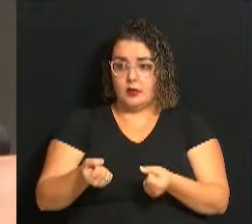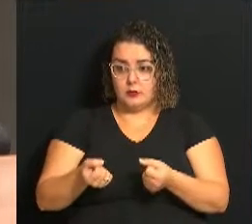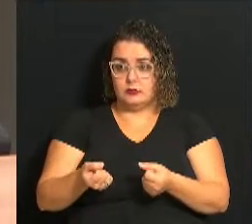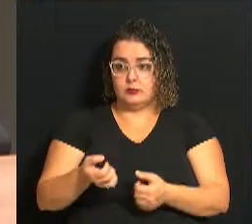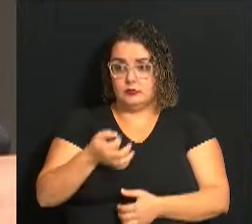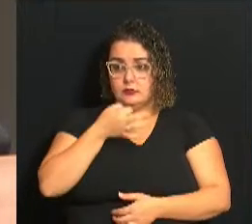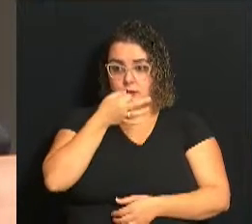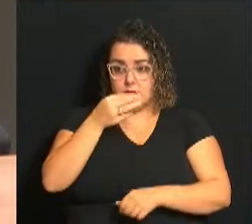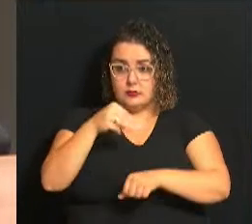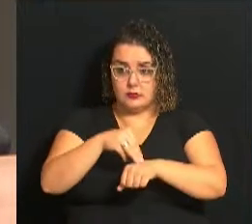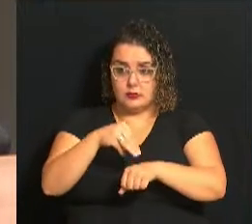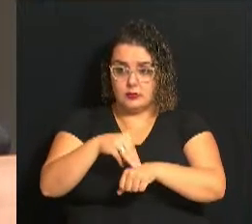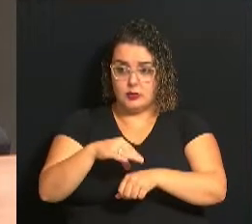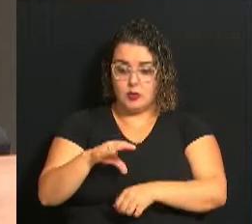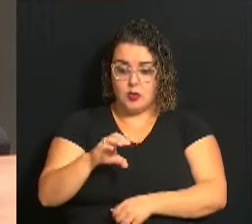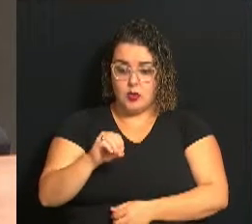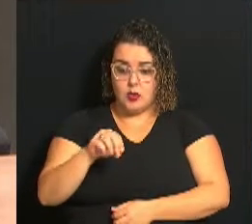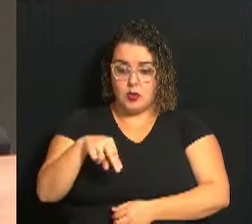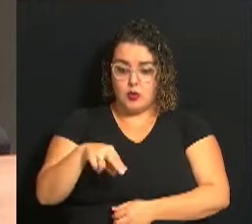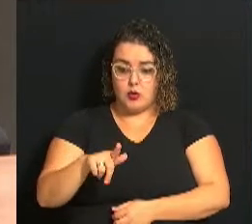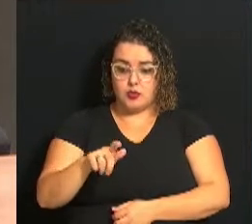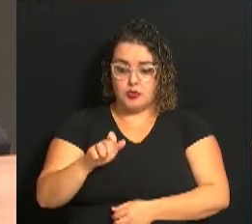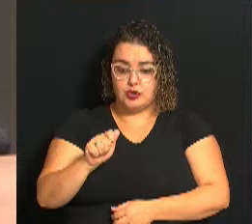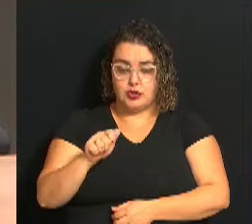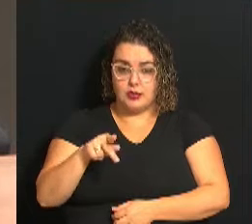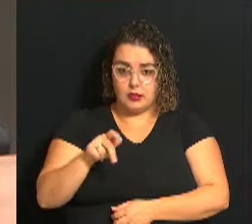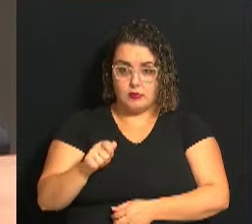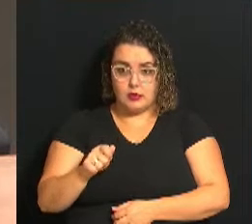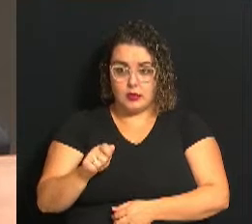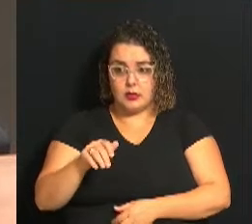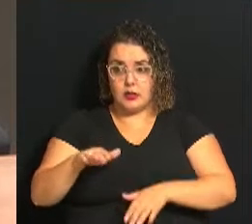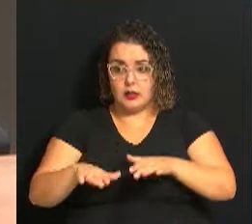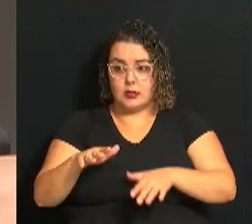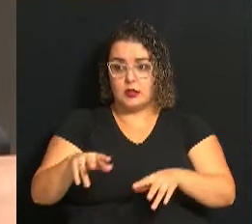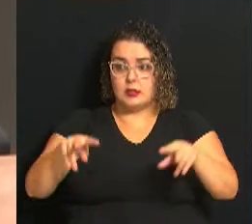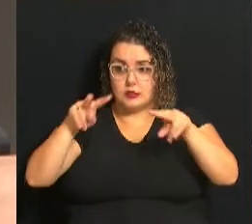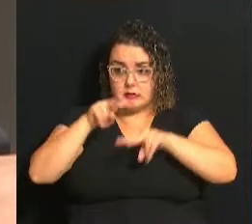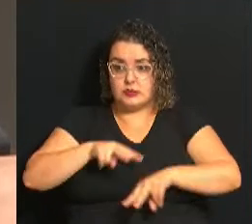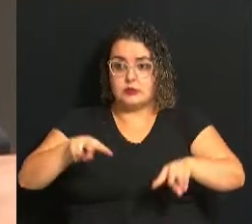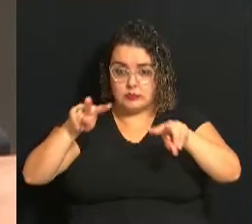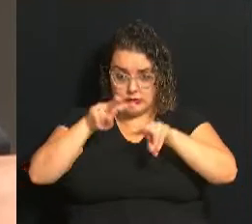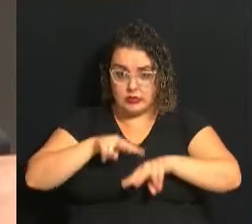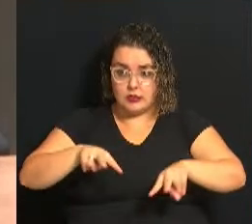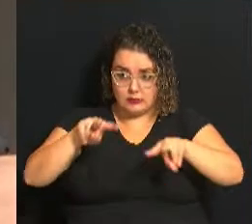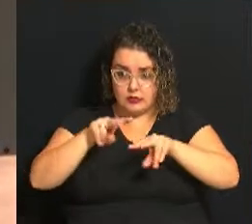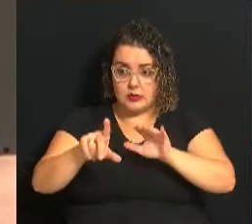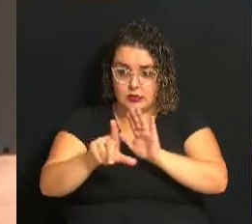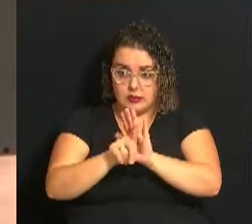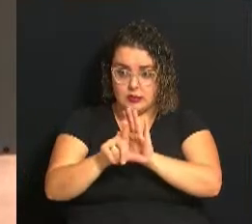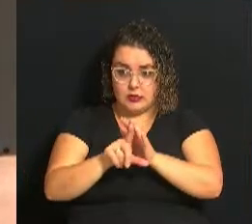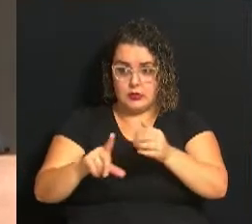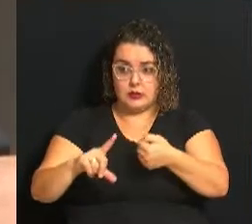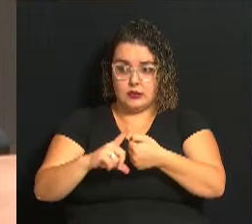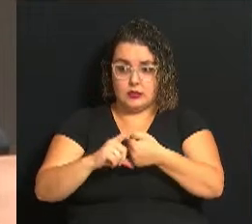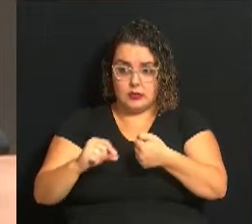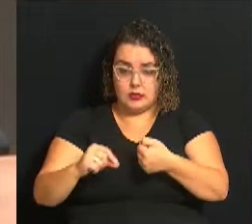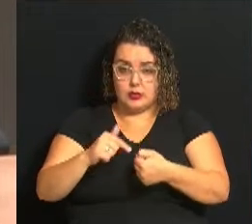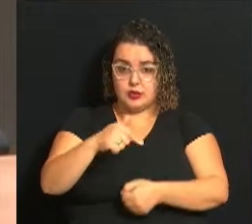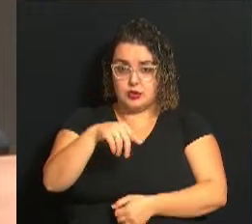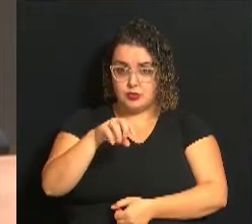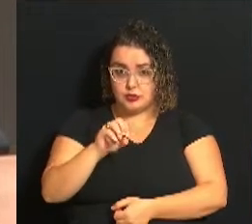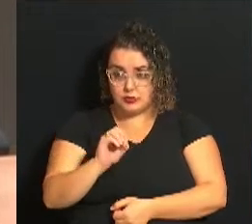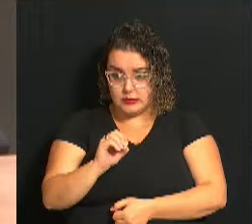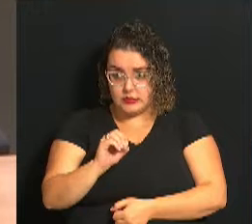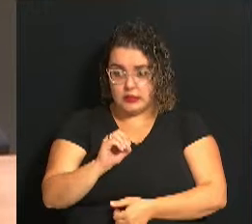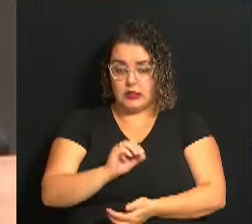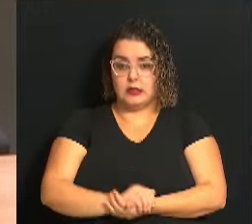do CONGEAPA, para que pudesse talvez rever nessa lei, no artigo 70,